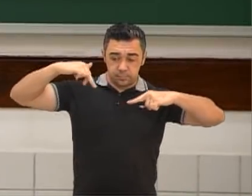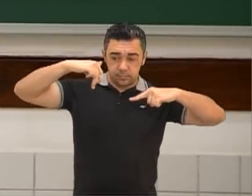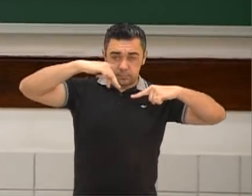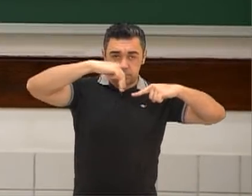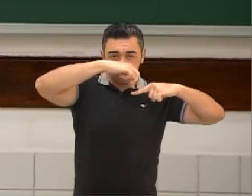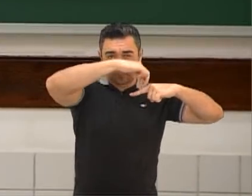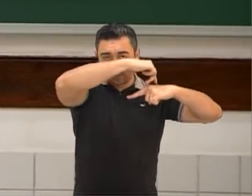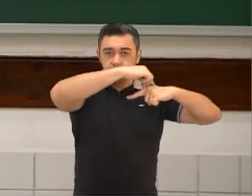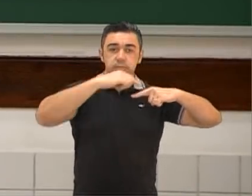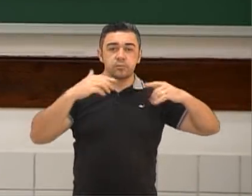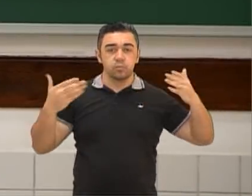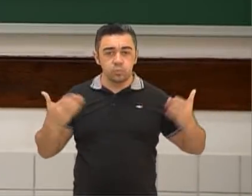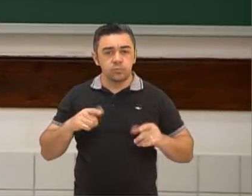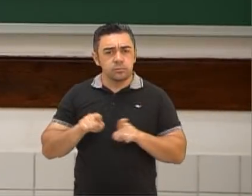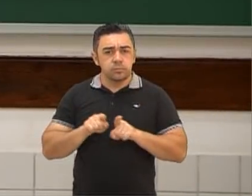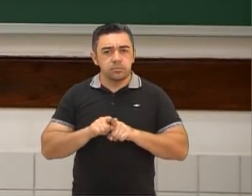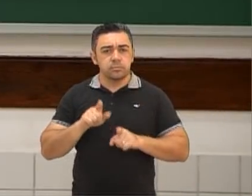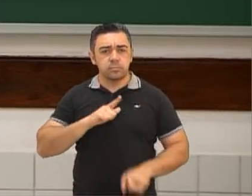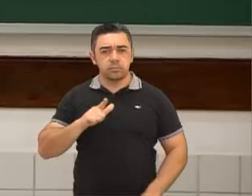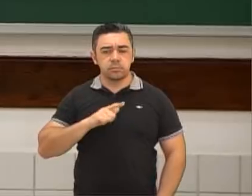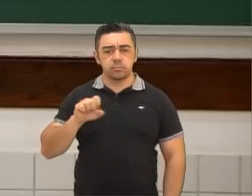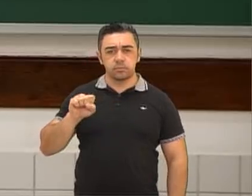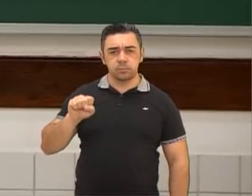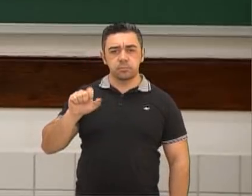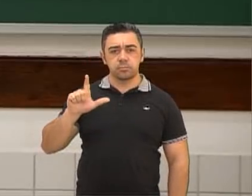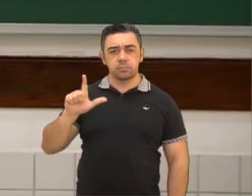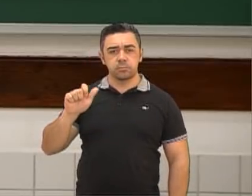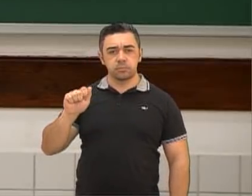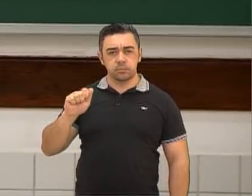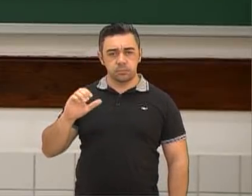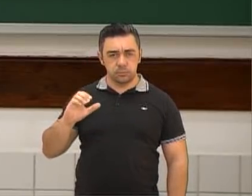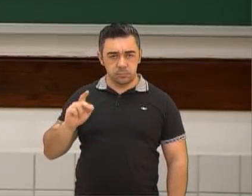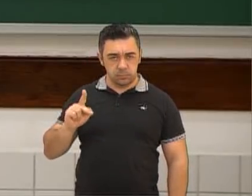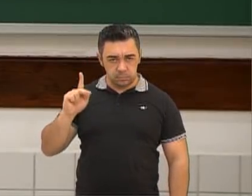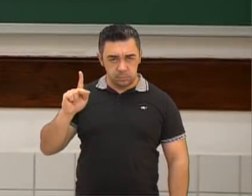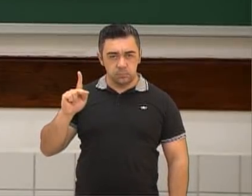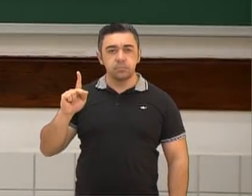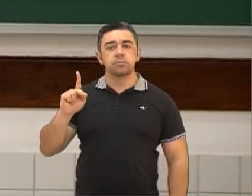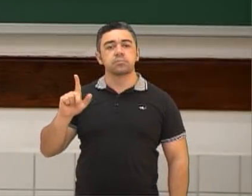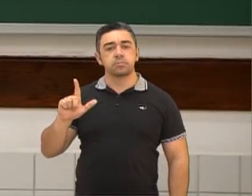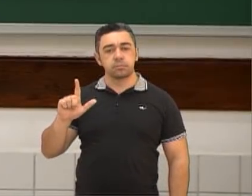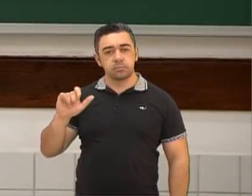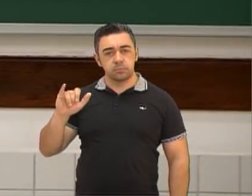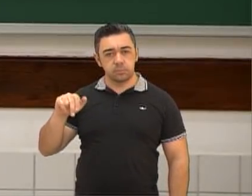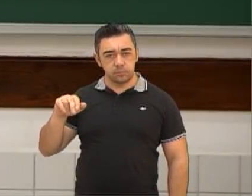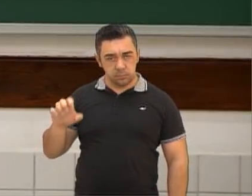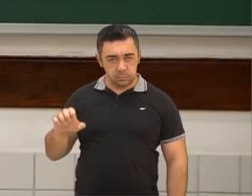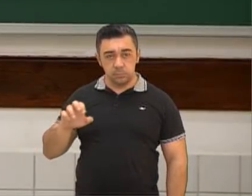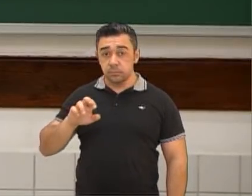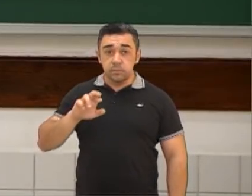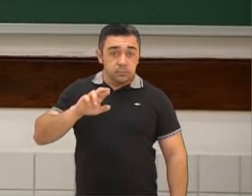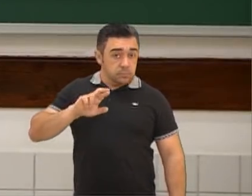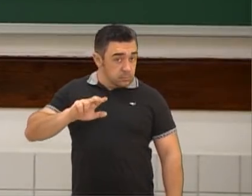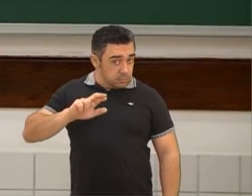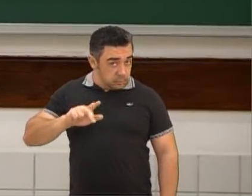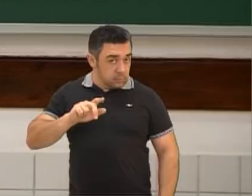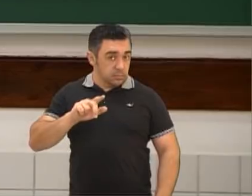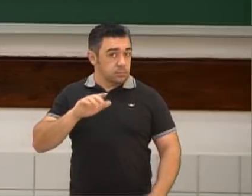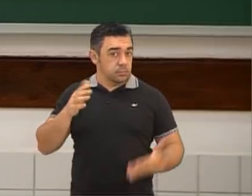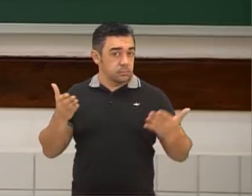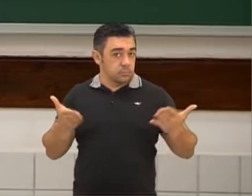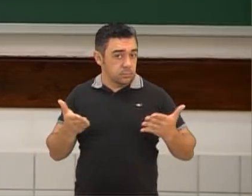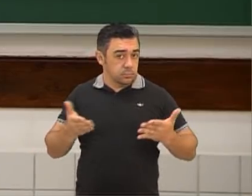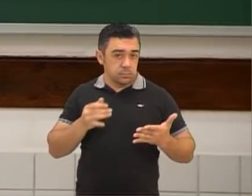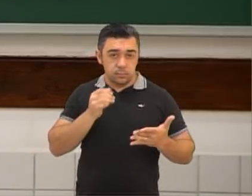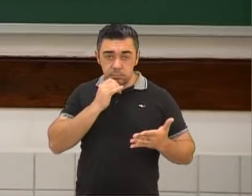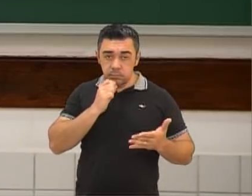hoje nós temos o slackline, né, uma atividade que ainda não é um esporte, mas que vem cada vez